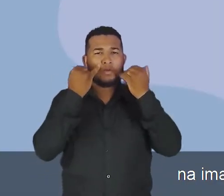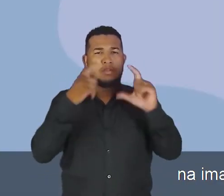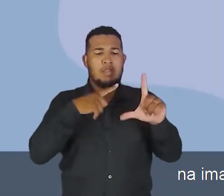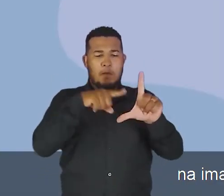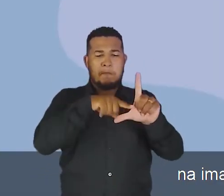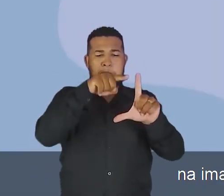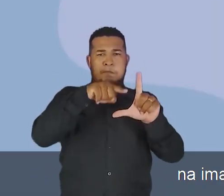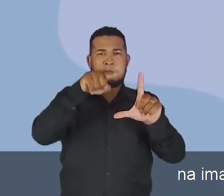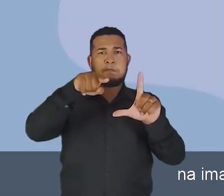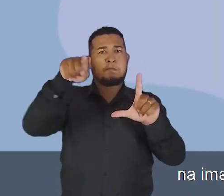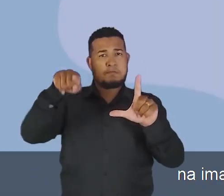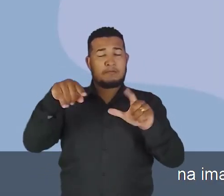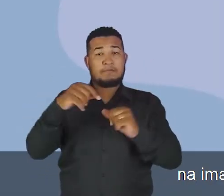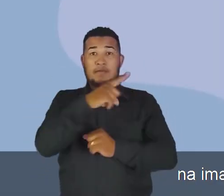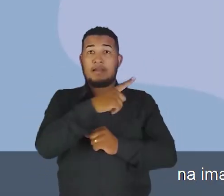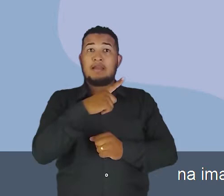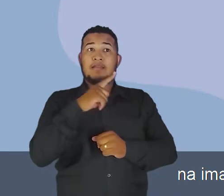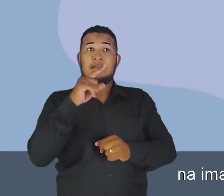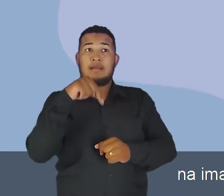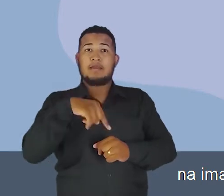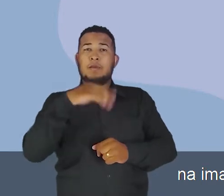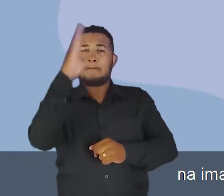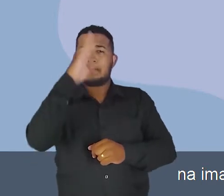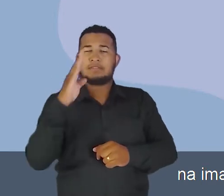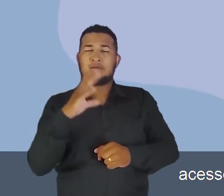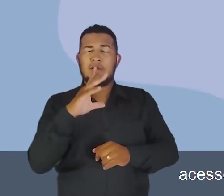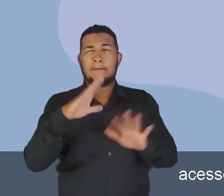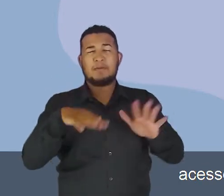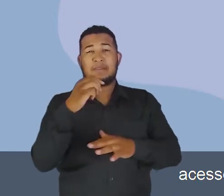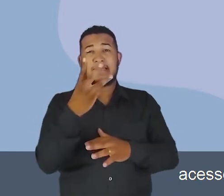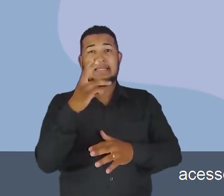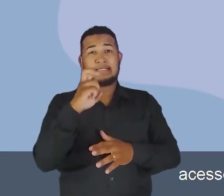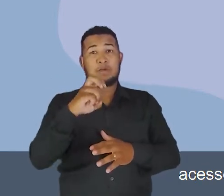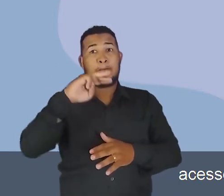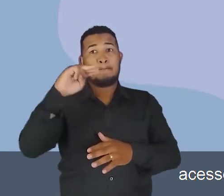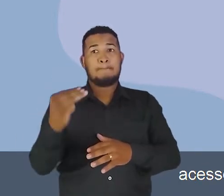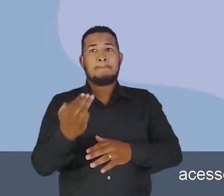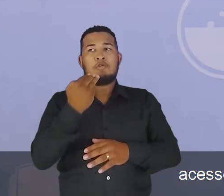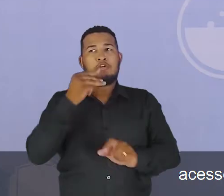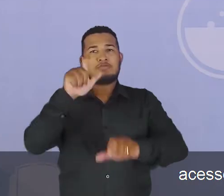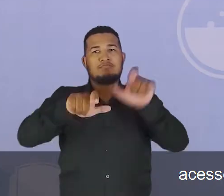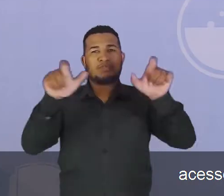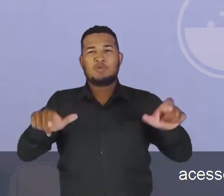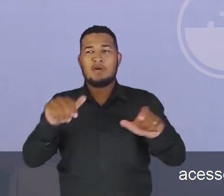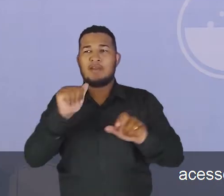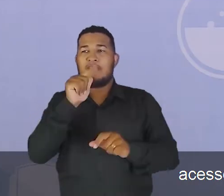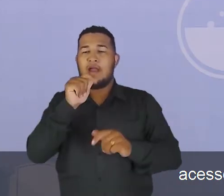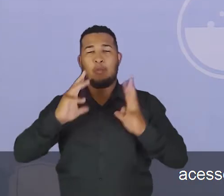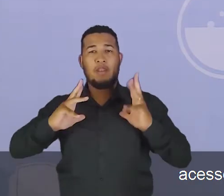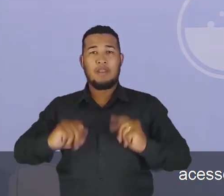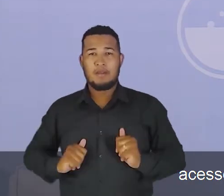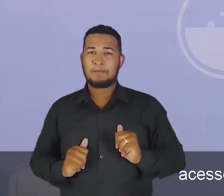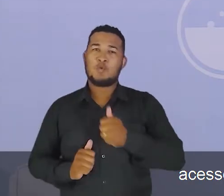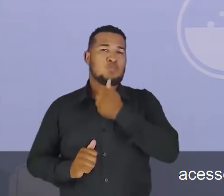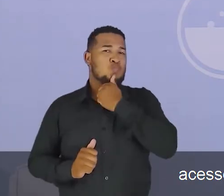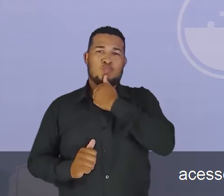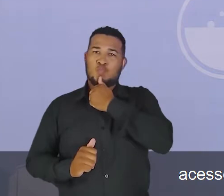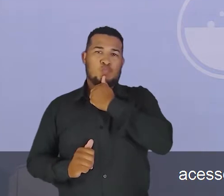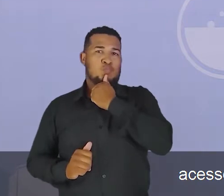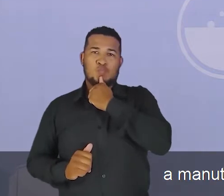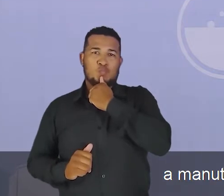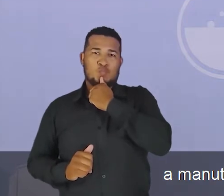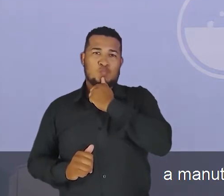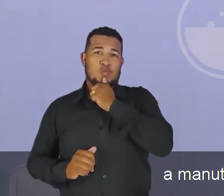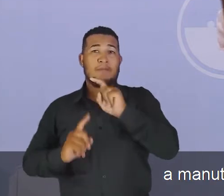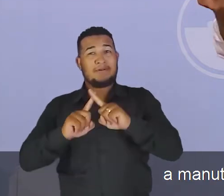no Brasil são 35 milhões de pessoas sem acesso à água tratada. Essa água tratada é fundamental